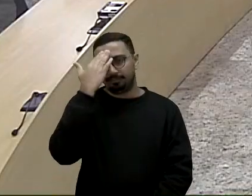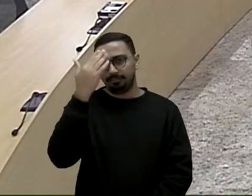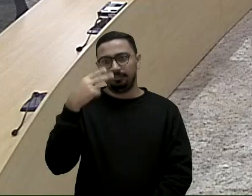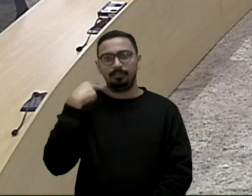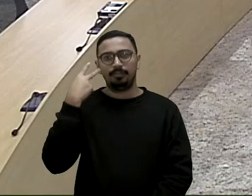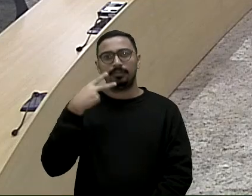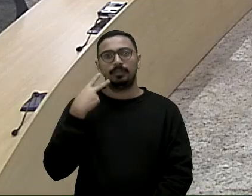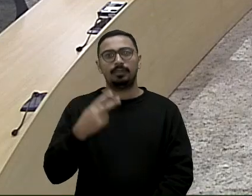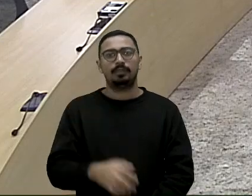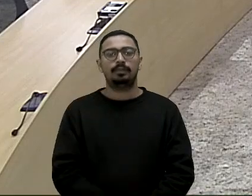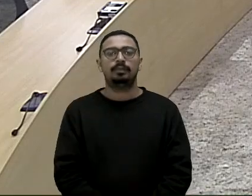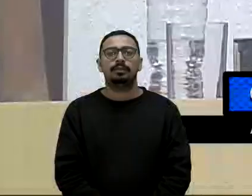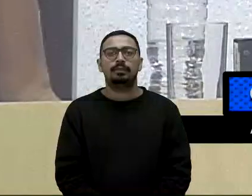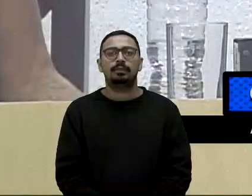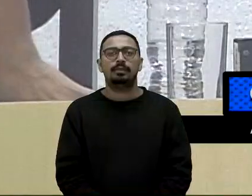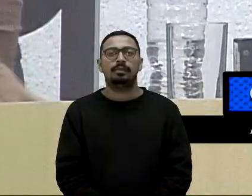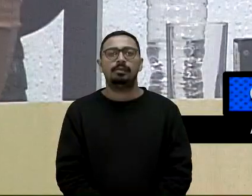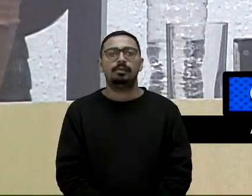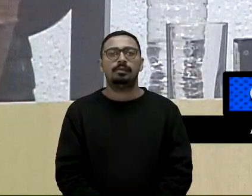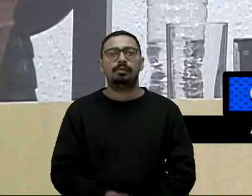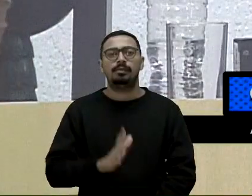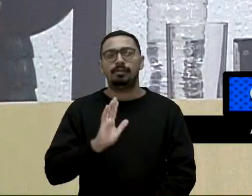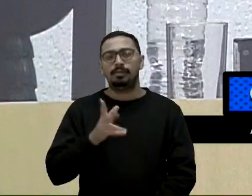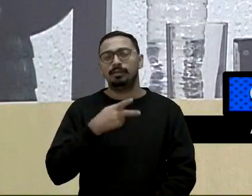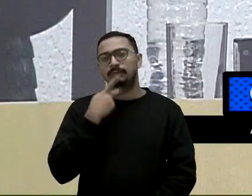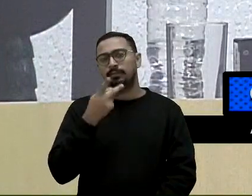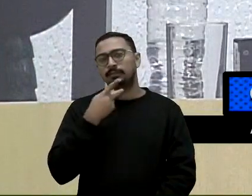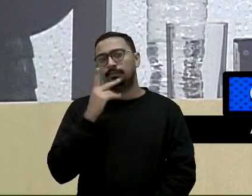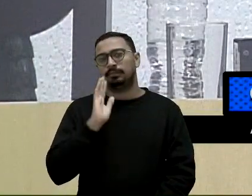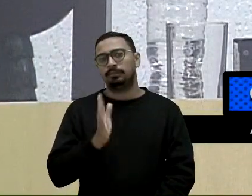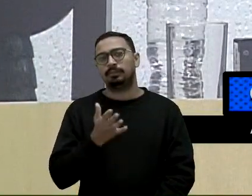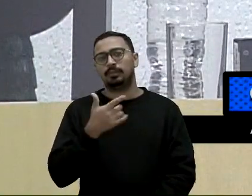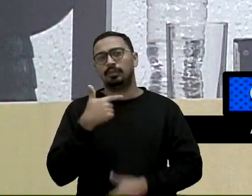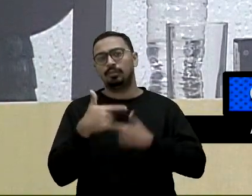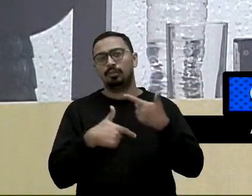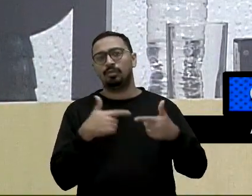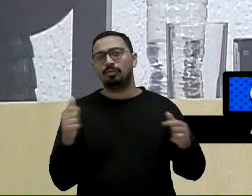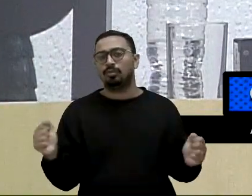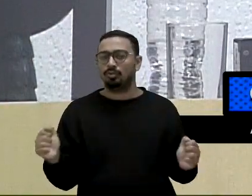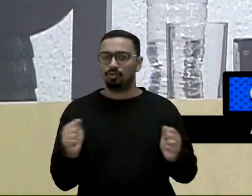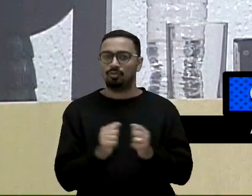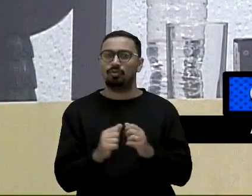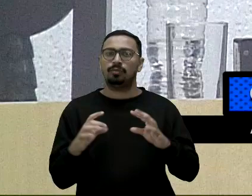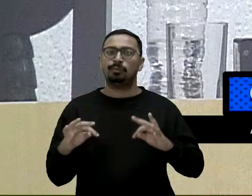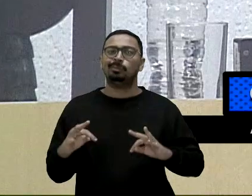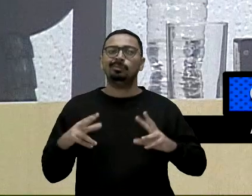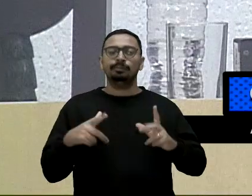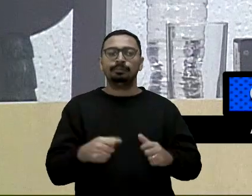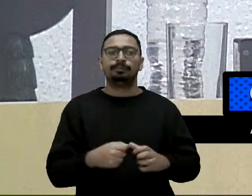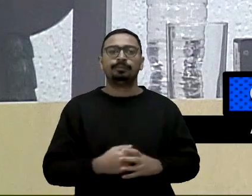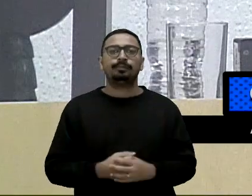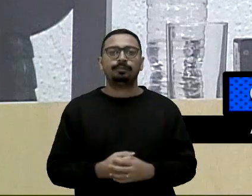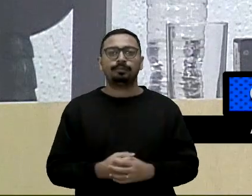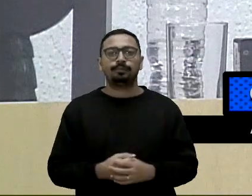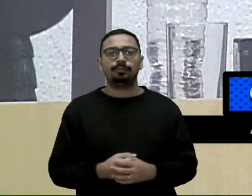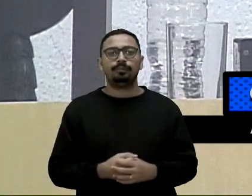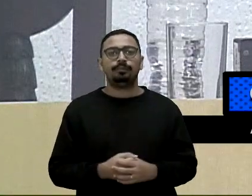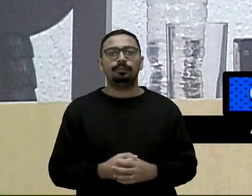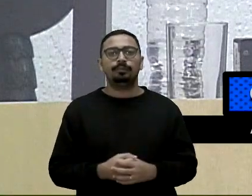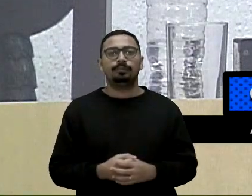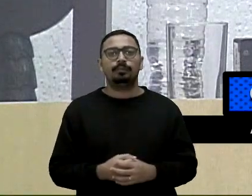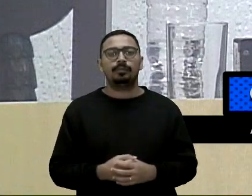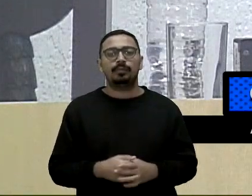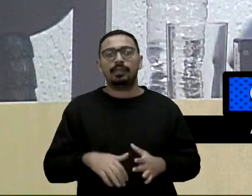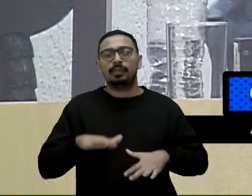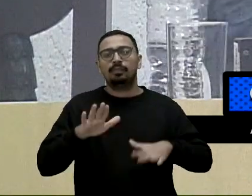vereador. Como eu já dizia, né, essa é uma luta coletiva. Então, muitas vezes, não dá